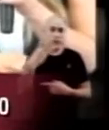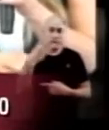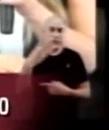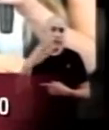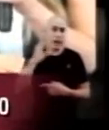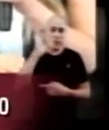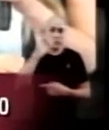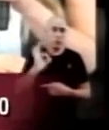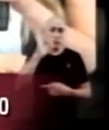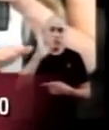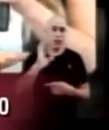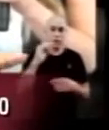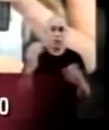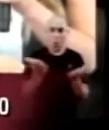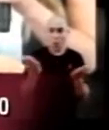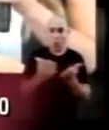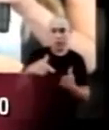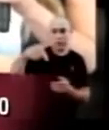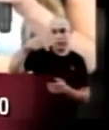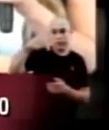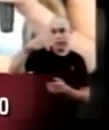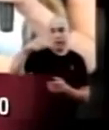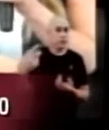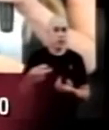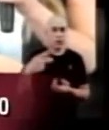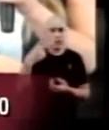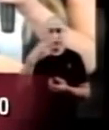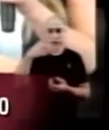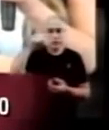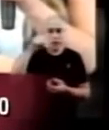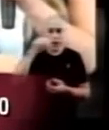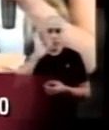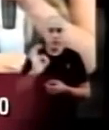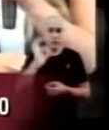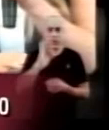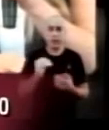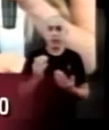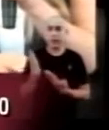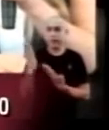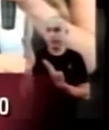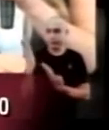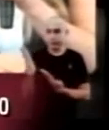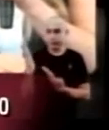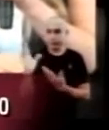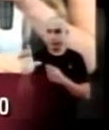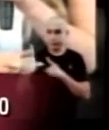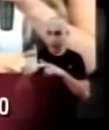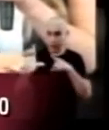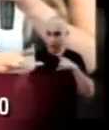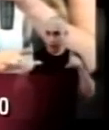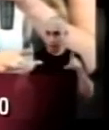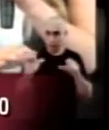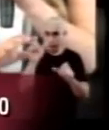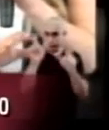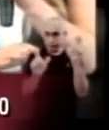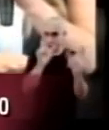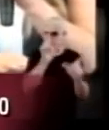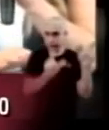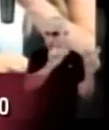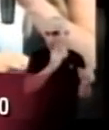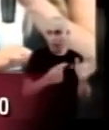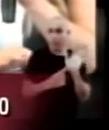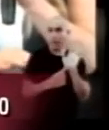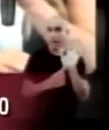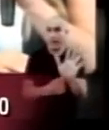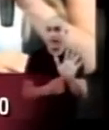33,94%. E hoje nós estamos aí com uma média de 27%. Próximo. Esse é o gráfico que eu falei que ia falar para vocês, que eu mostrar